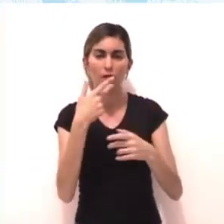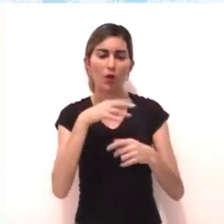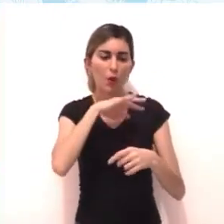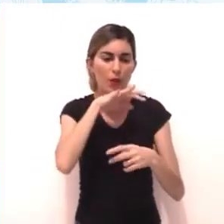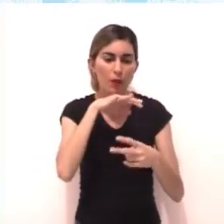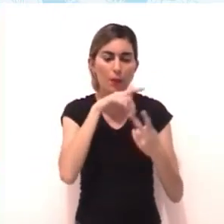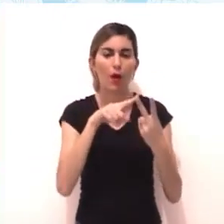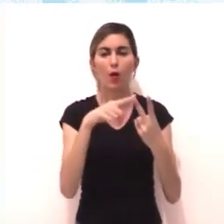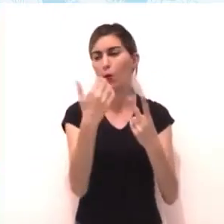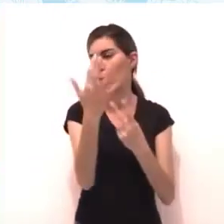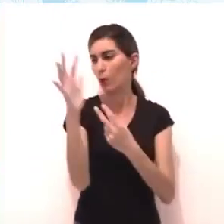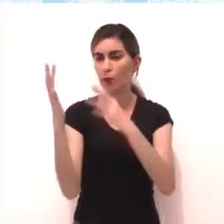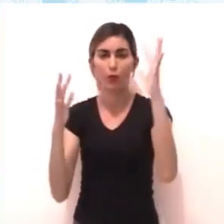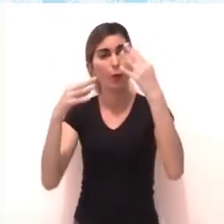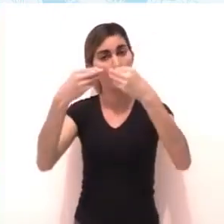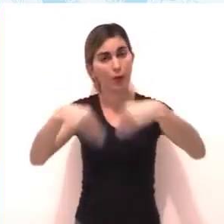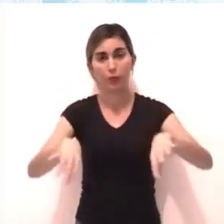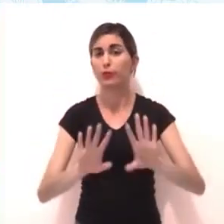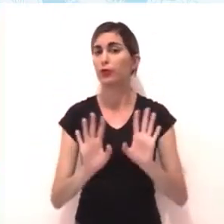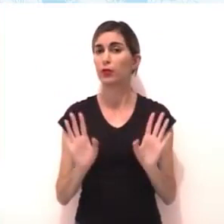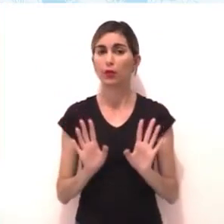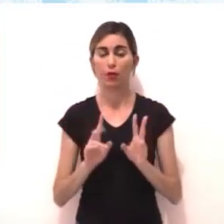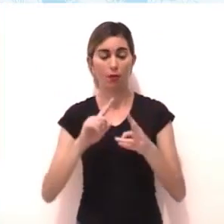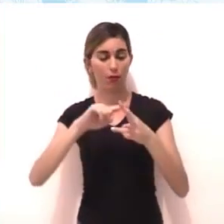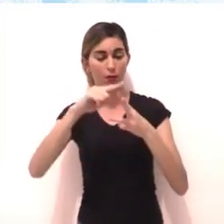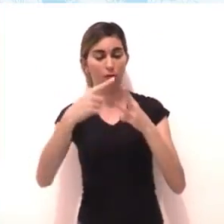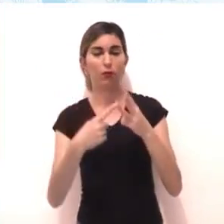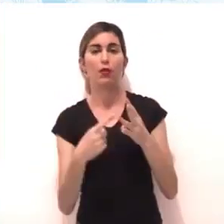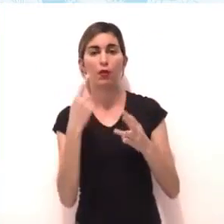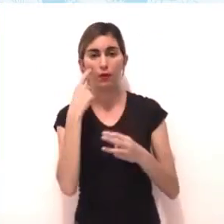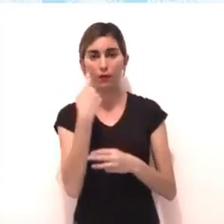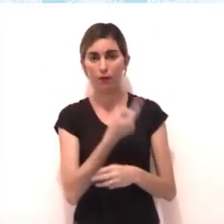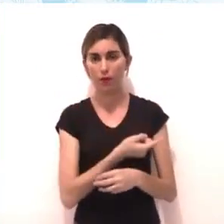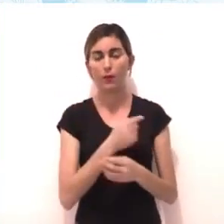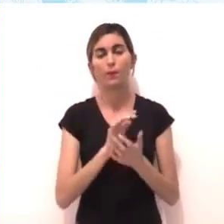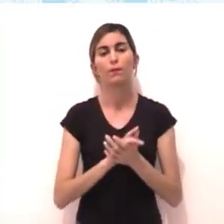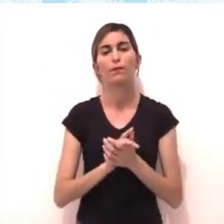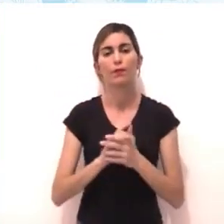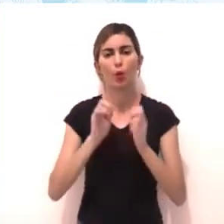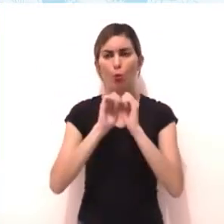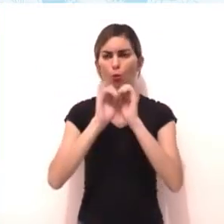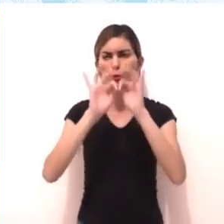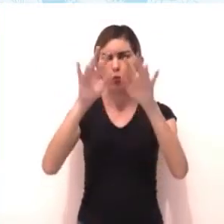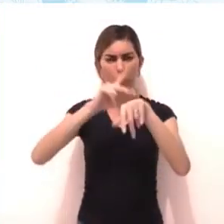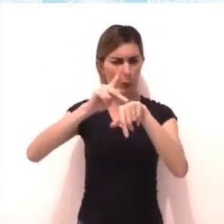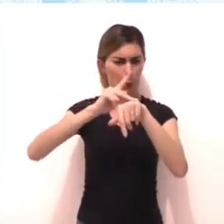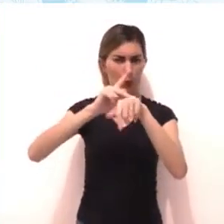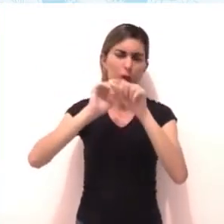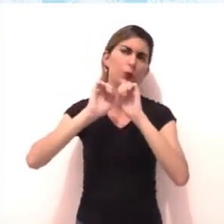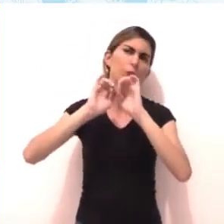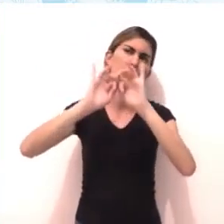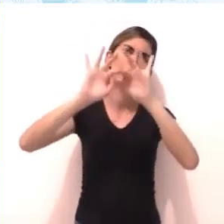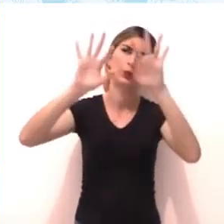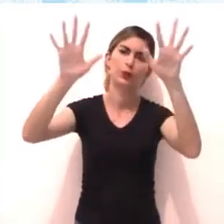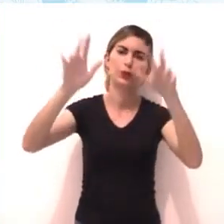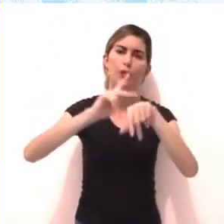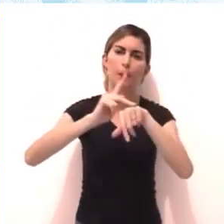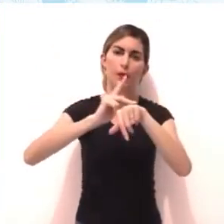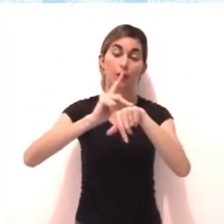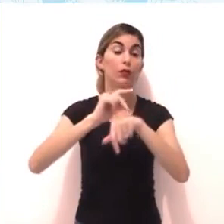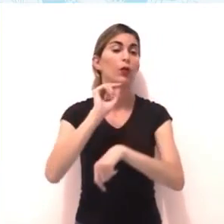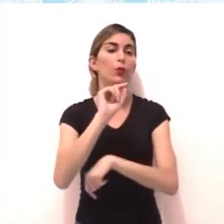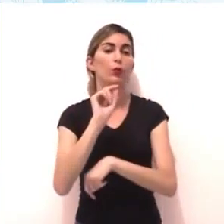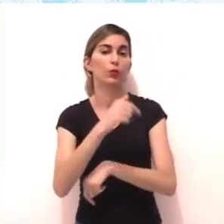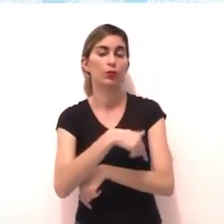Então, na imagem aí, você está vendo aí 3 quadrinhos com 3 imagens. Uma fumaça bem preta. Essa fumaça